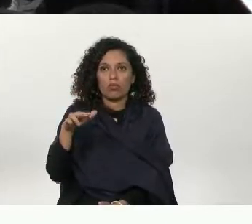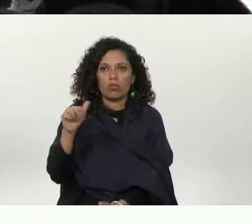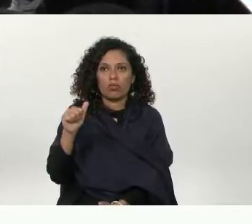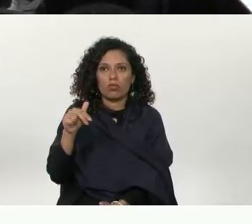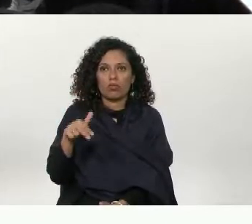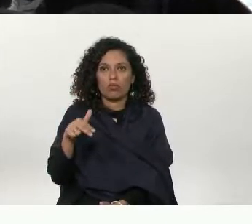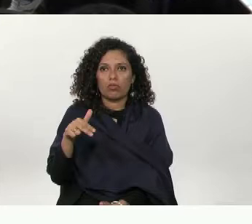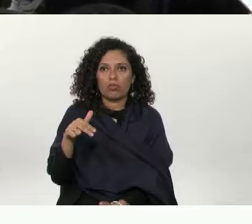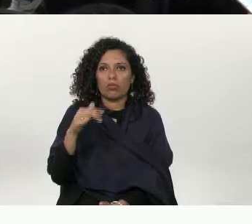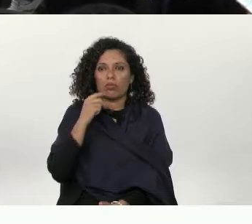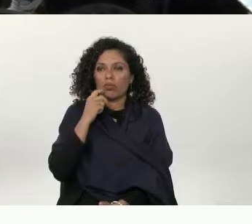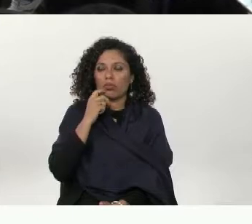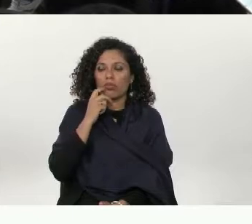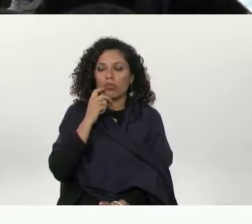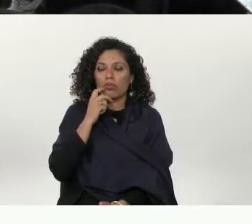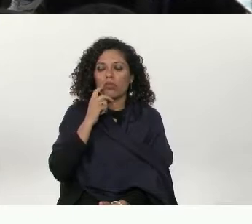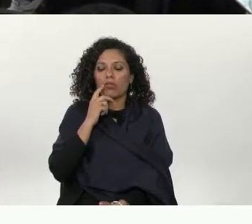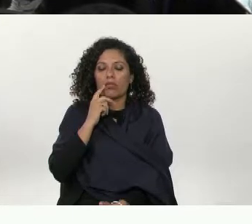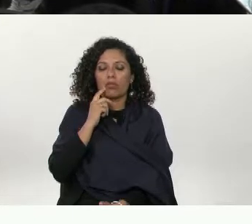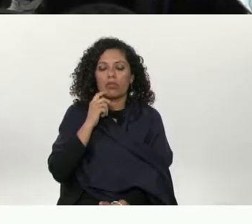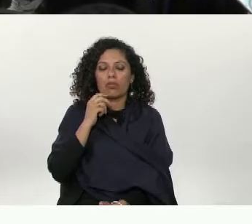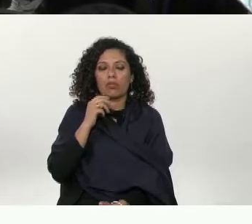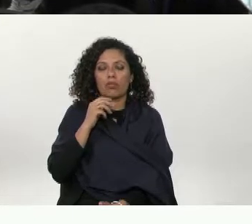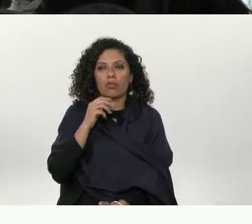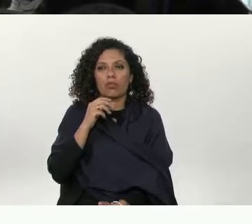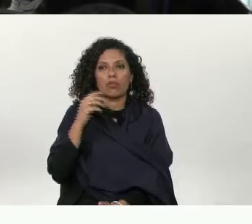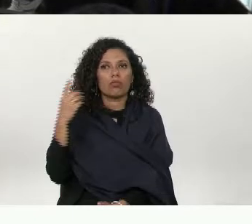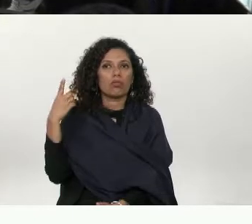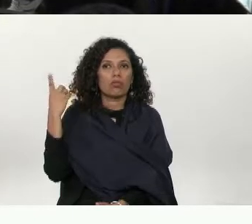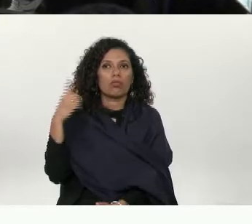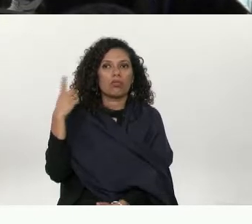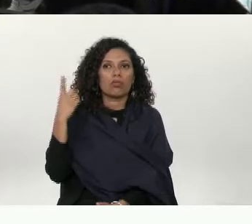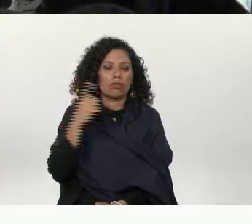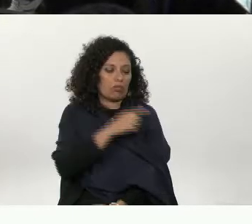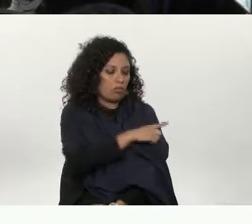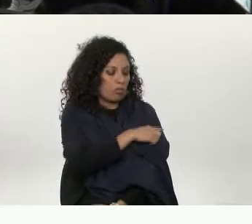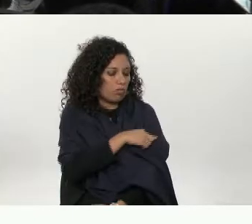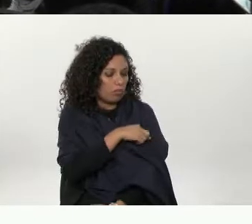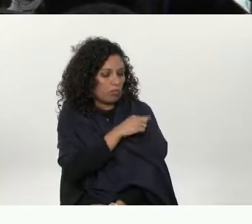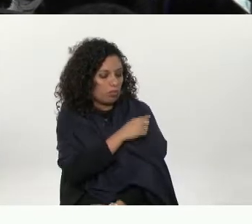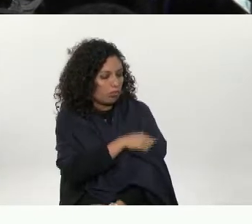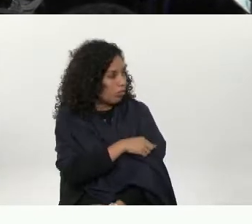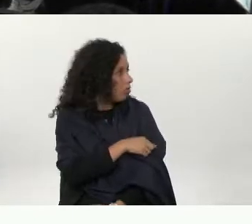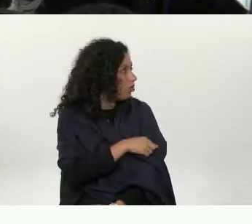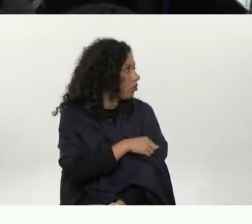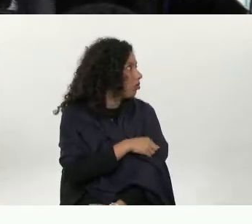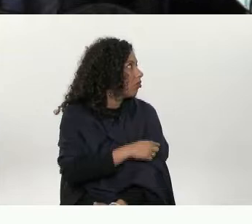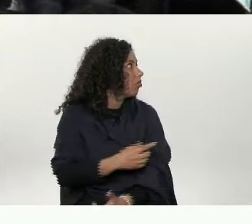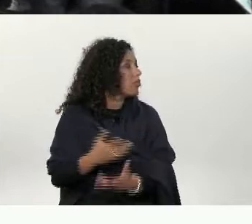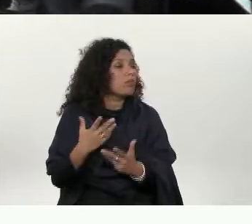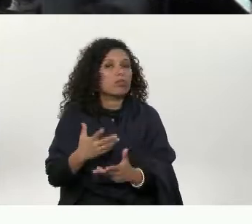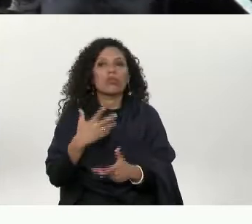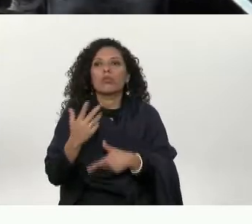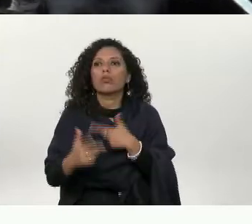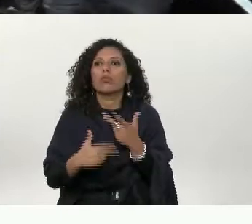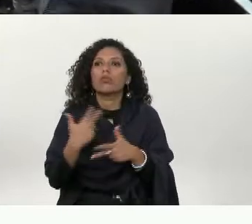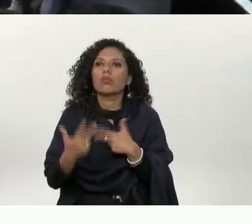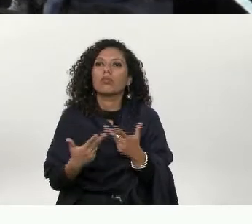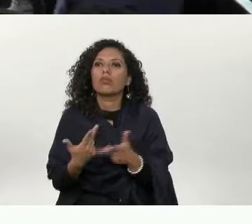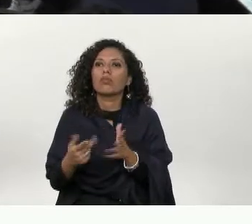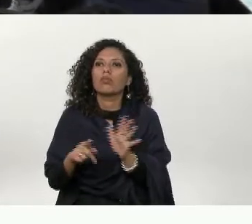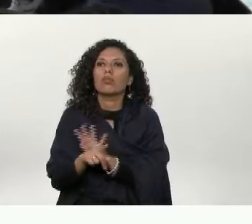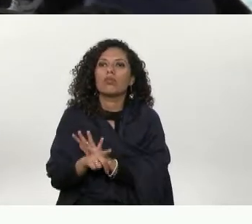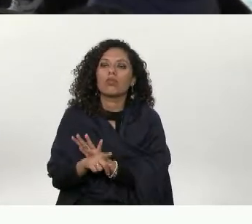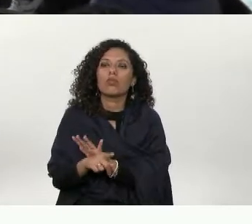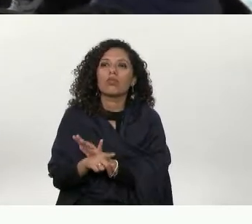palavra. Senhor subtenente Bernardo. Senhora relatora enfermeira Rejane, gostaria de fazer